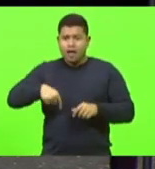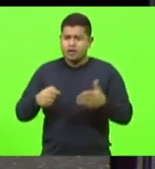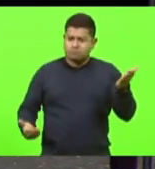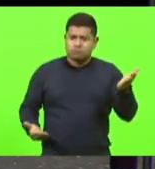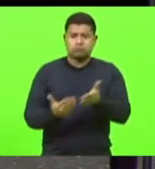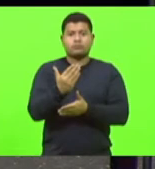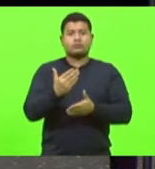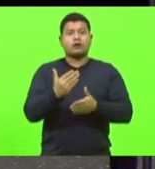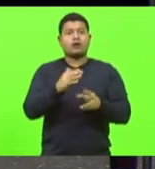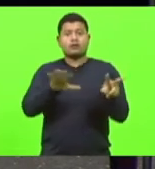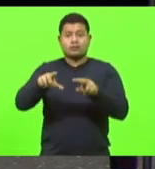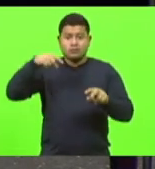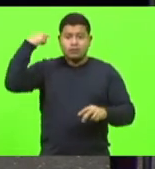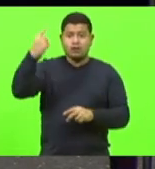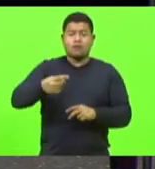o governo federal